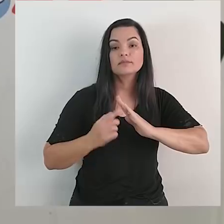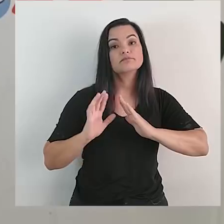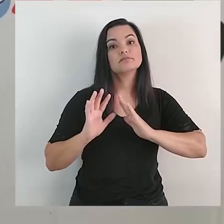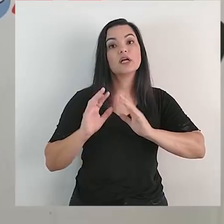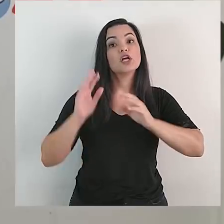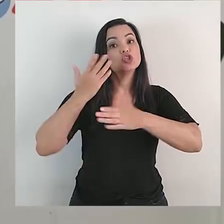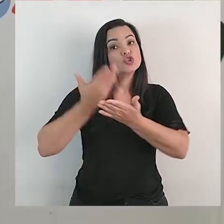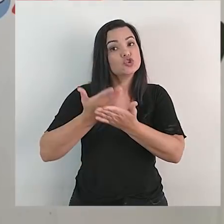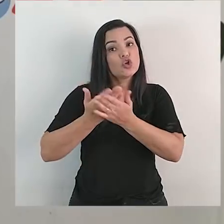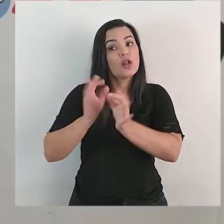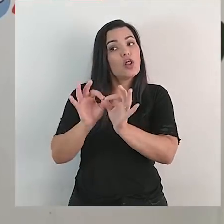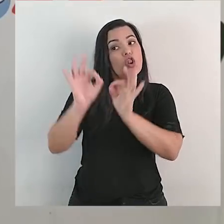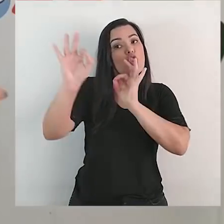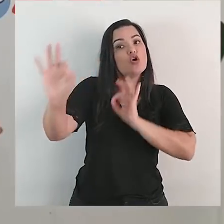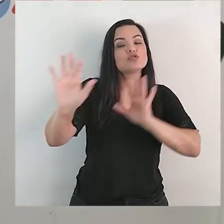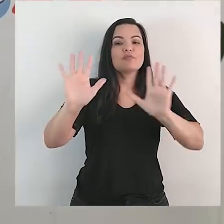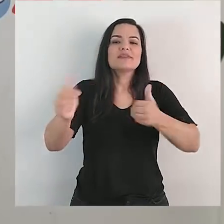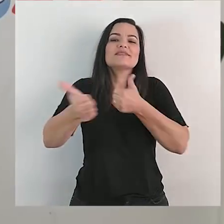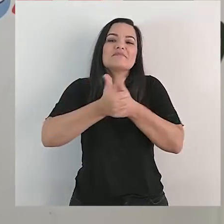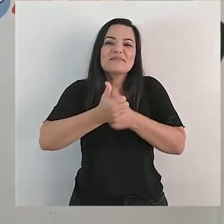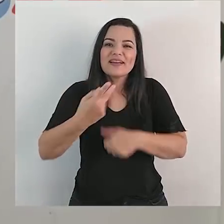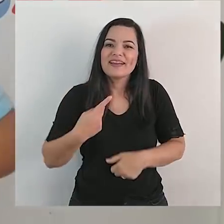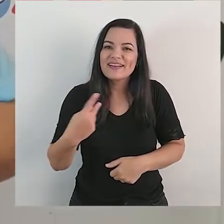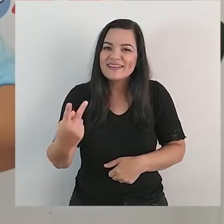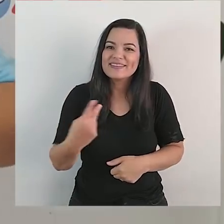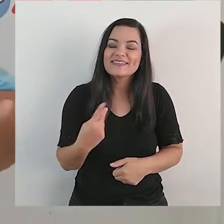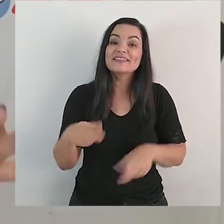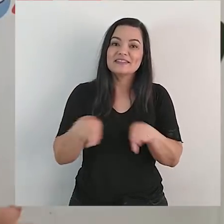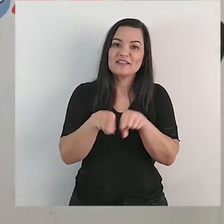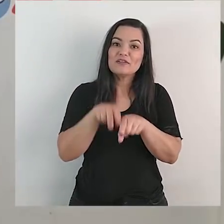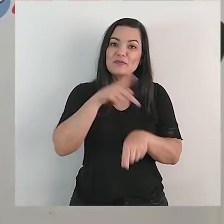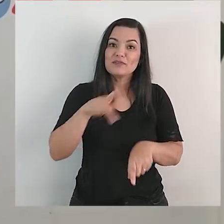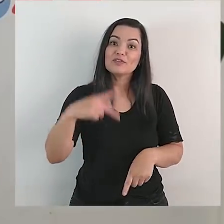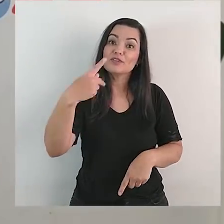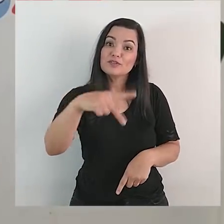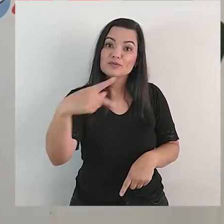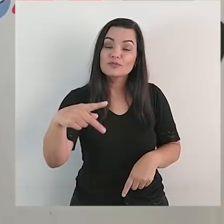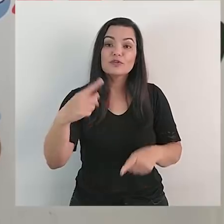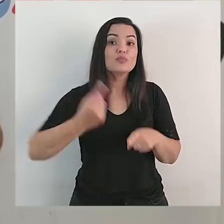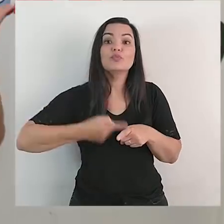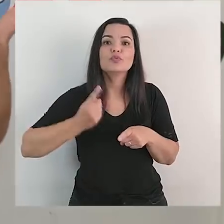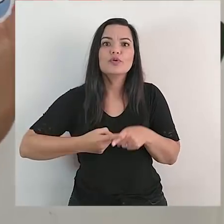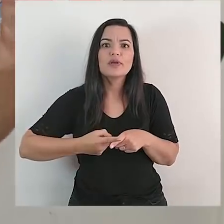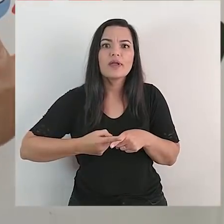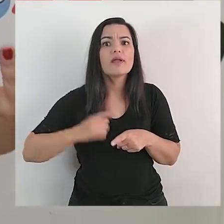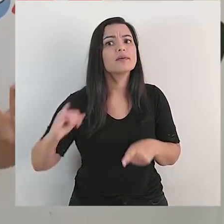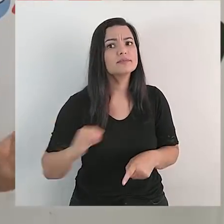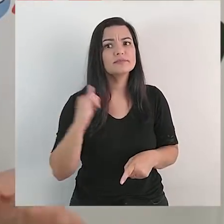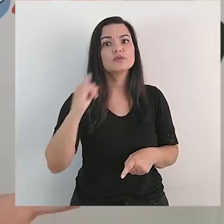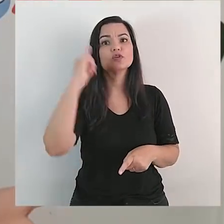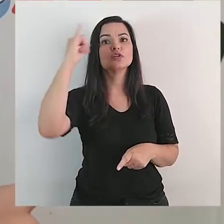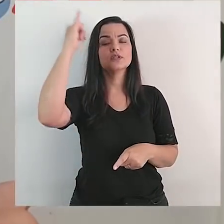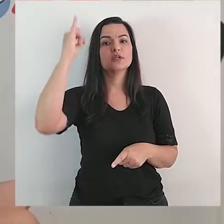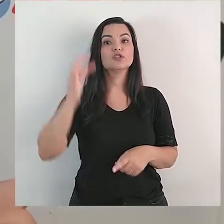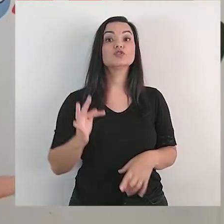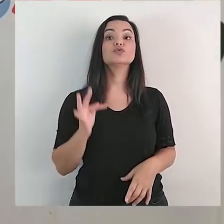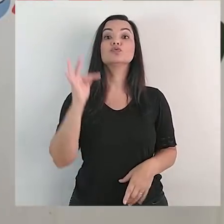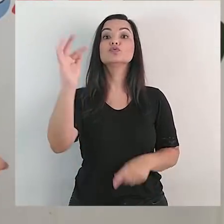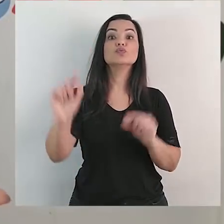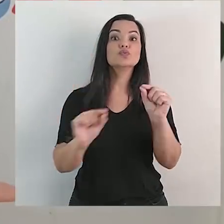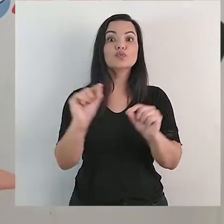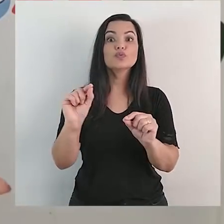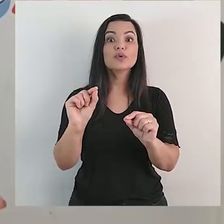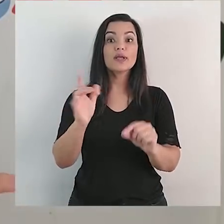aqui pertinhos comigo e com as professoras de vocês, tudo isso é para um bem muito maior, que